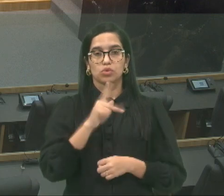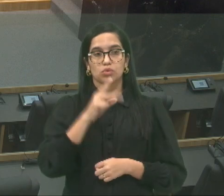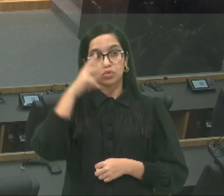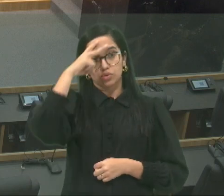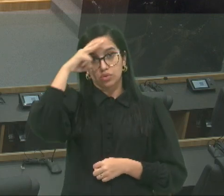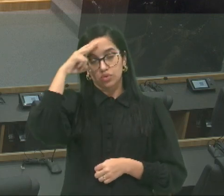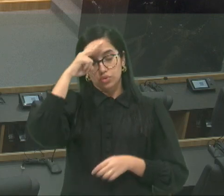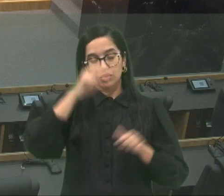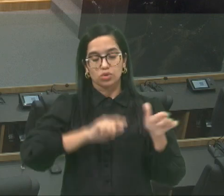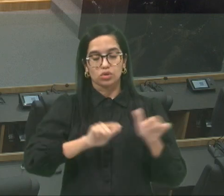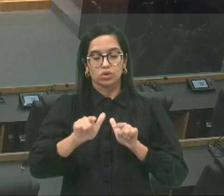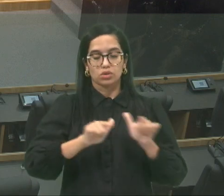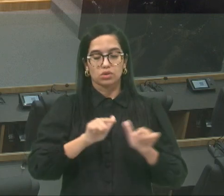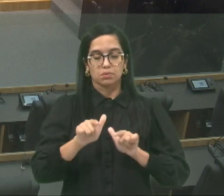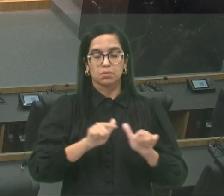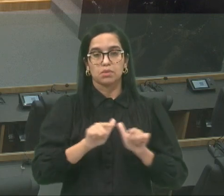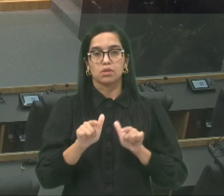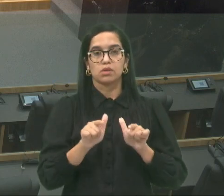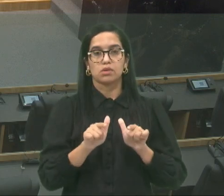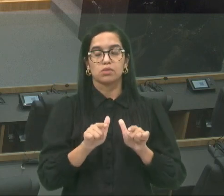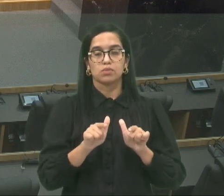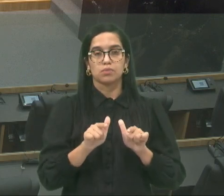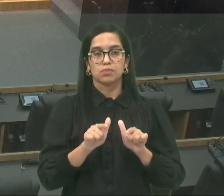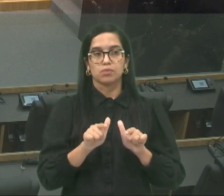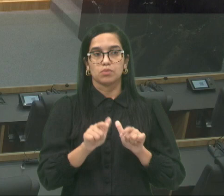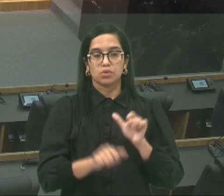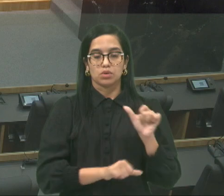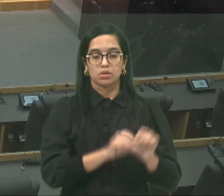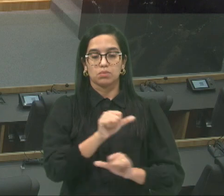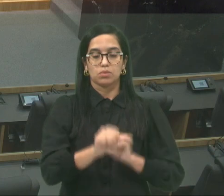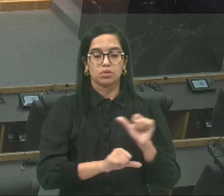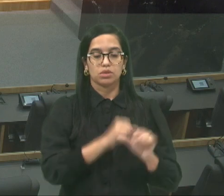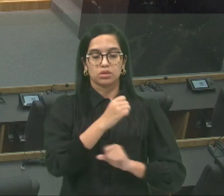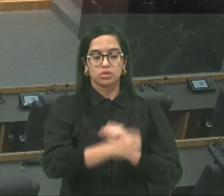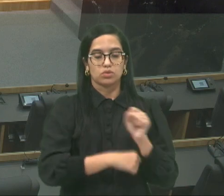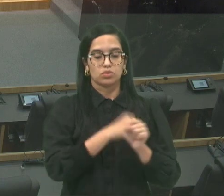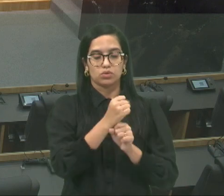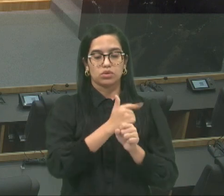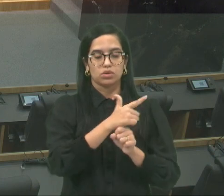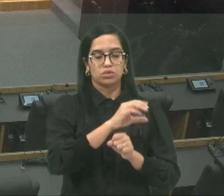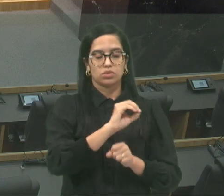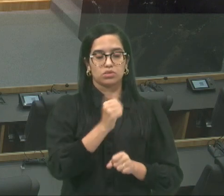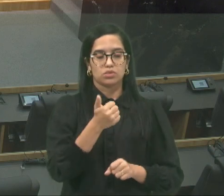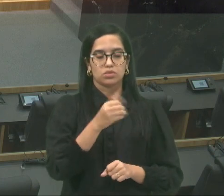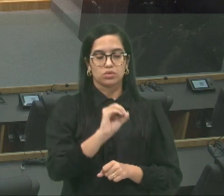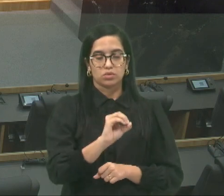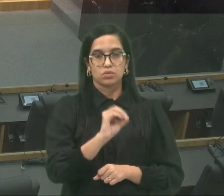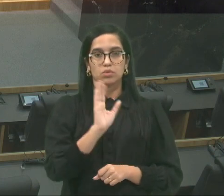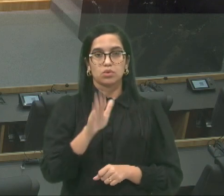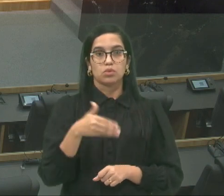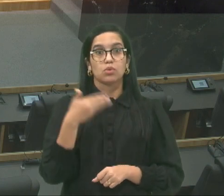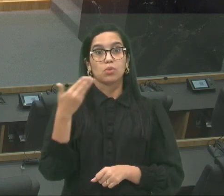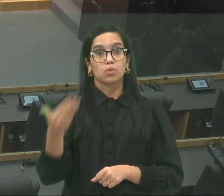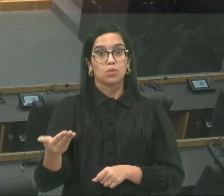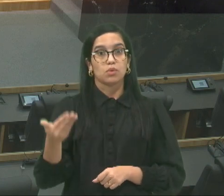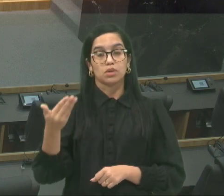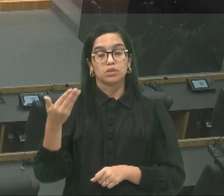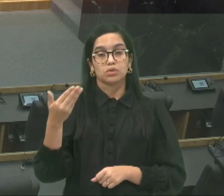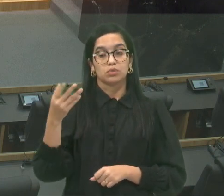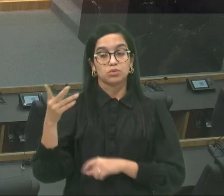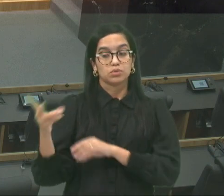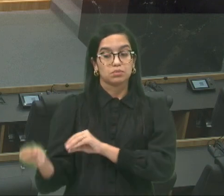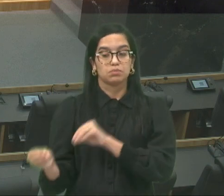uma grande e significativa mudança no ano de 2010, quando o seu destino o